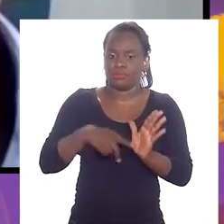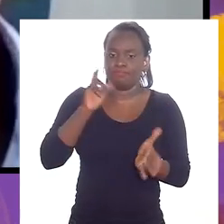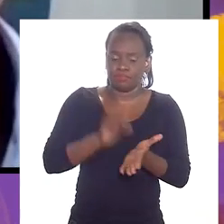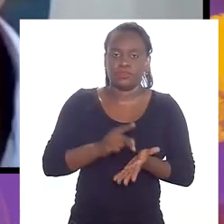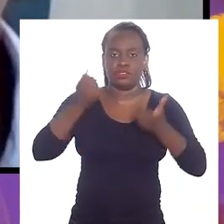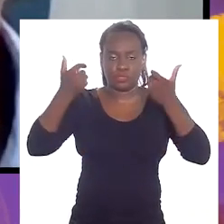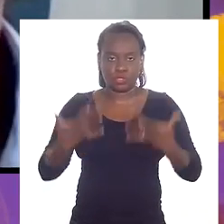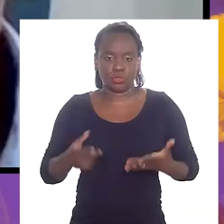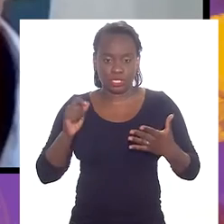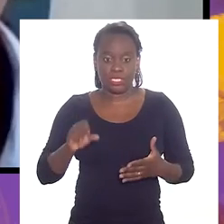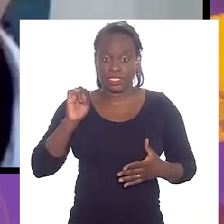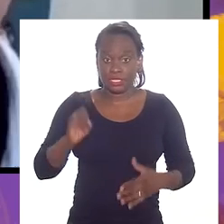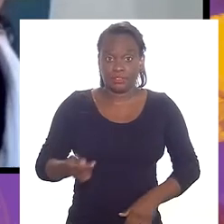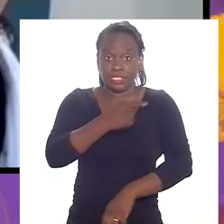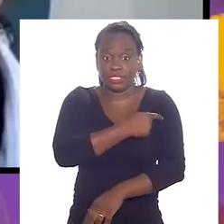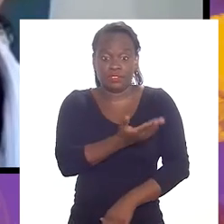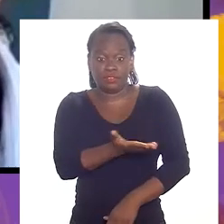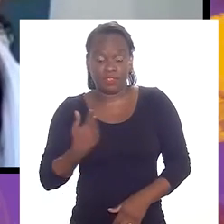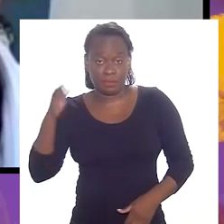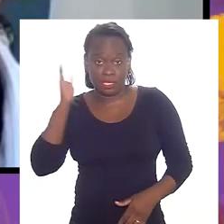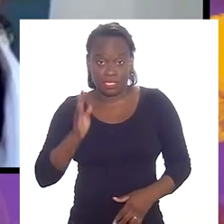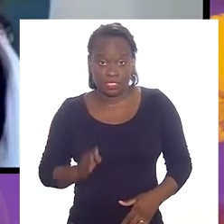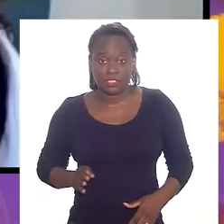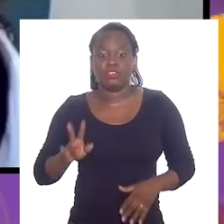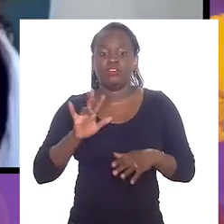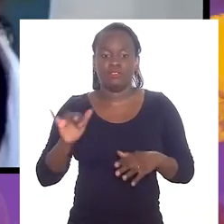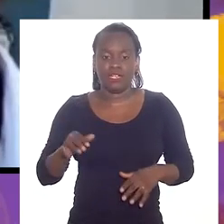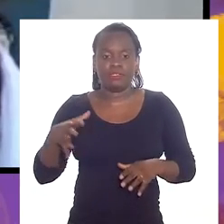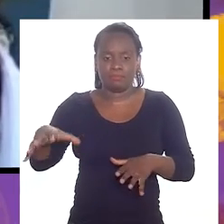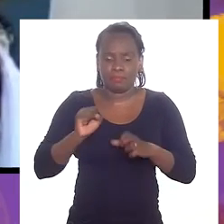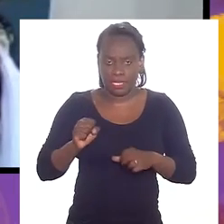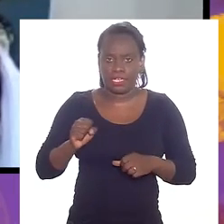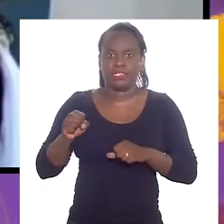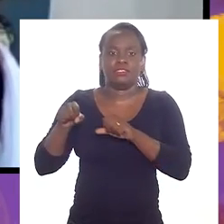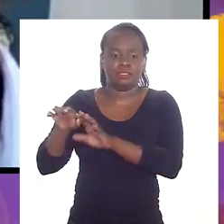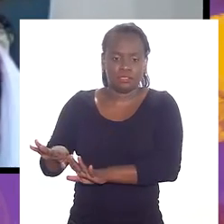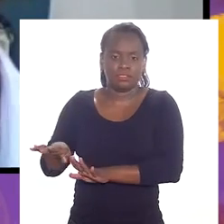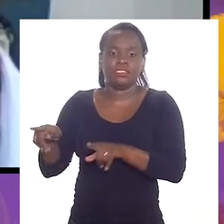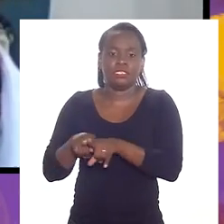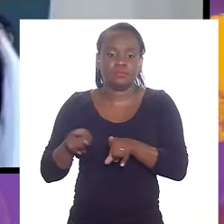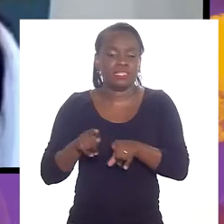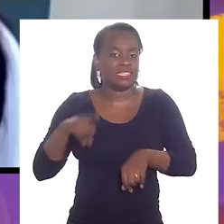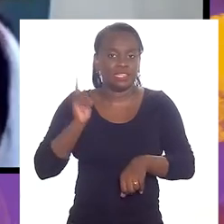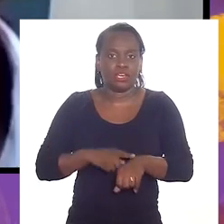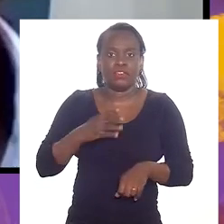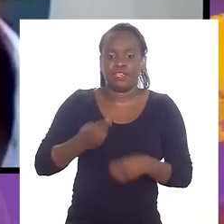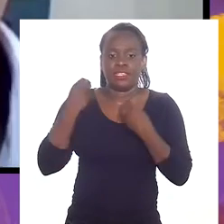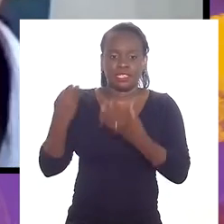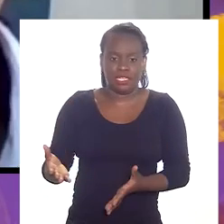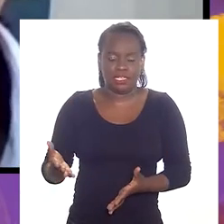dando conta aqui e as vacinas vierem para o Brasil Elas serão confiscados e serão